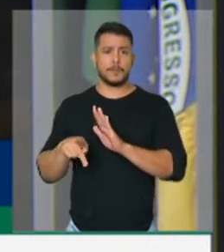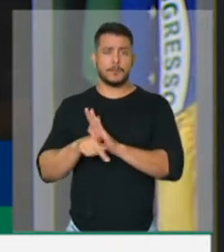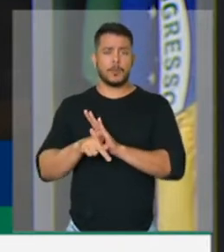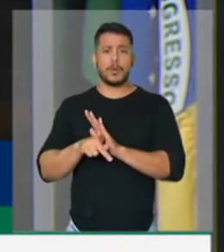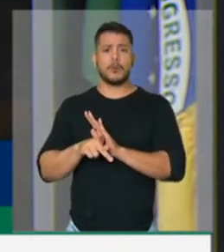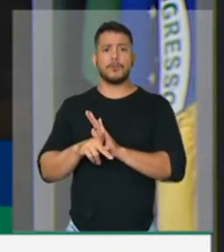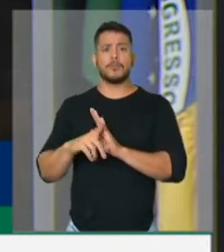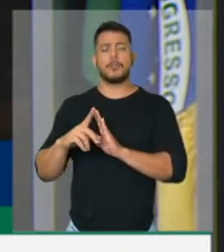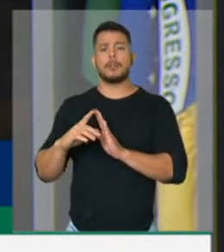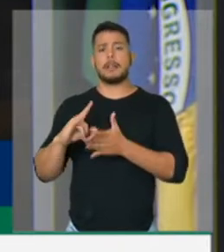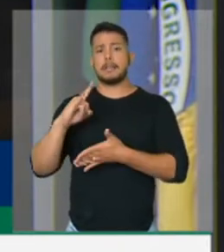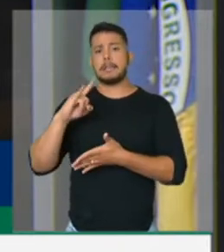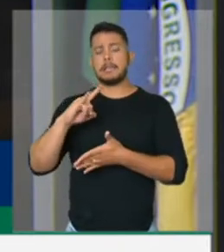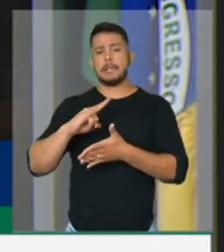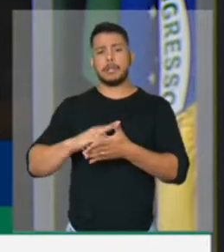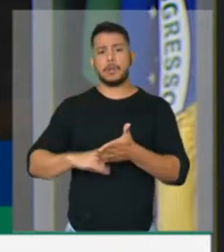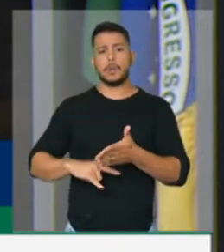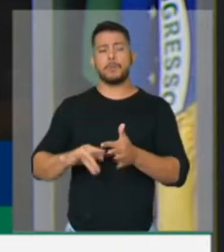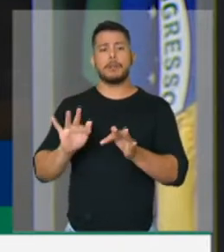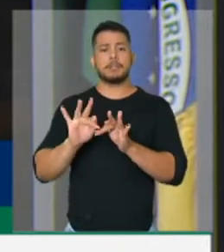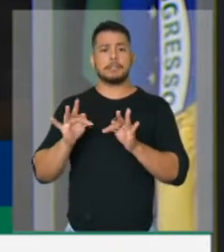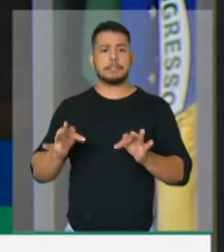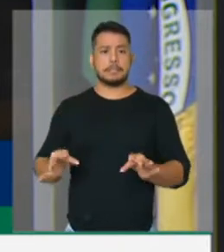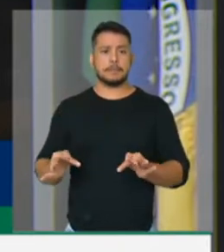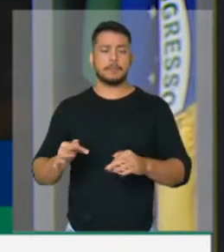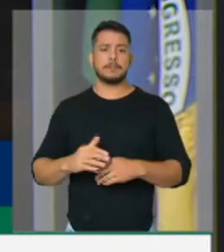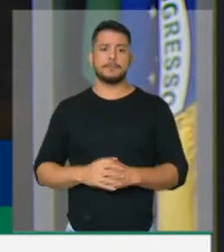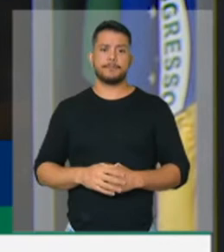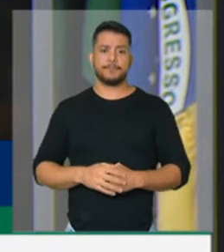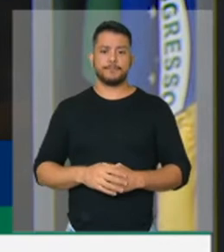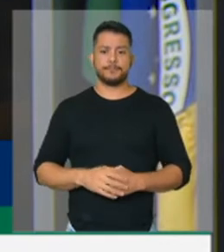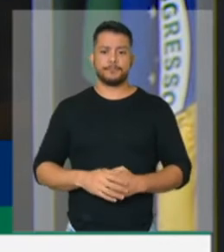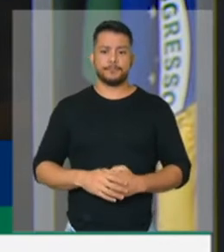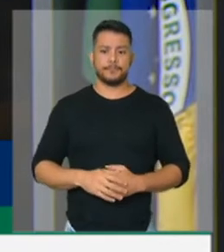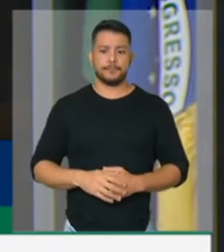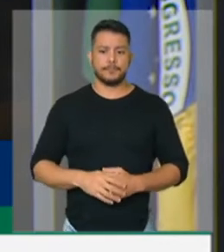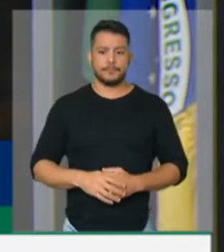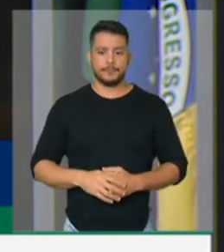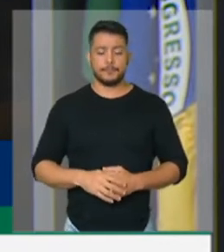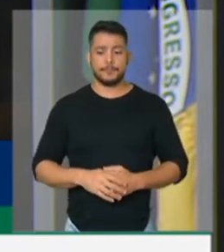declaração simplificada e com a tributação de dividendos.